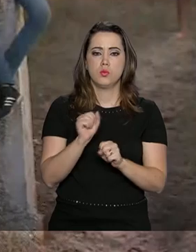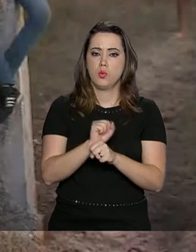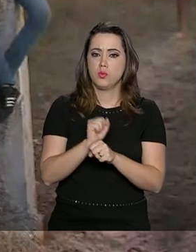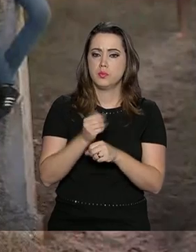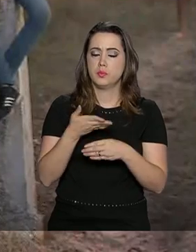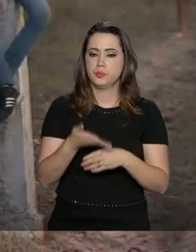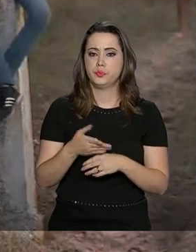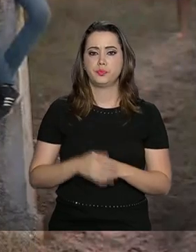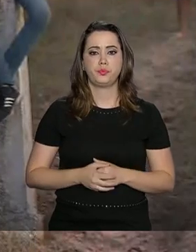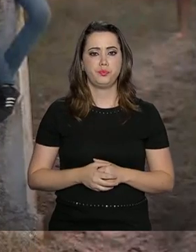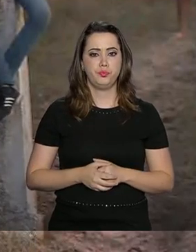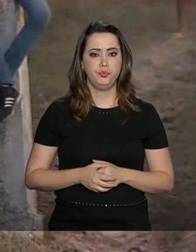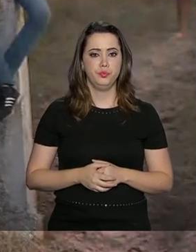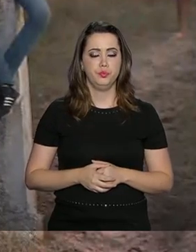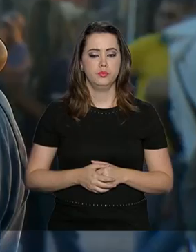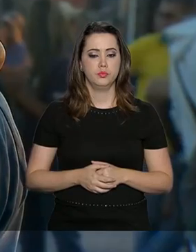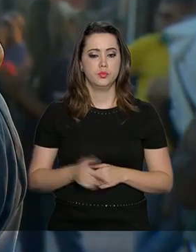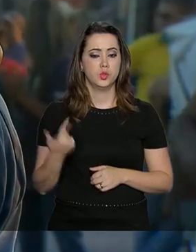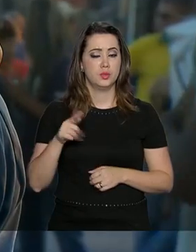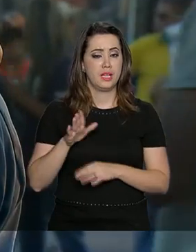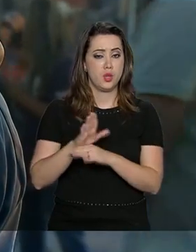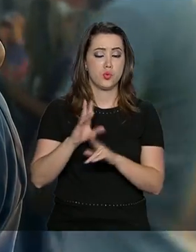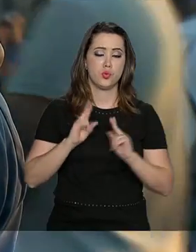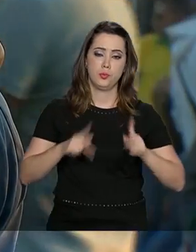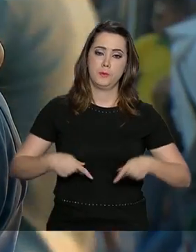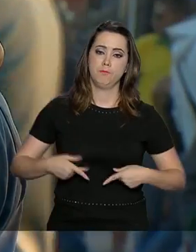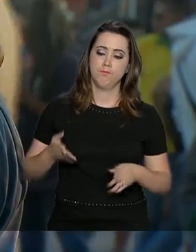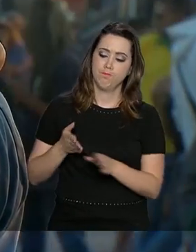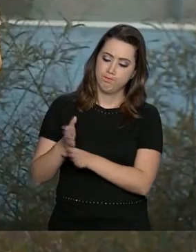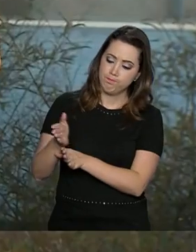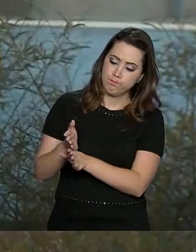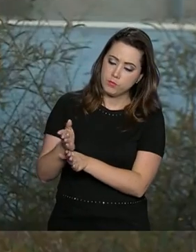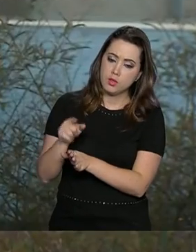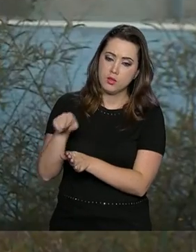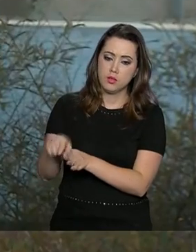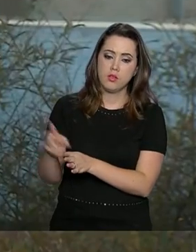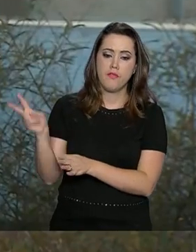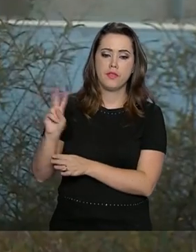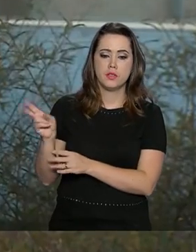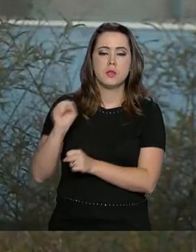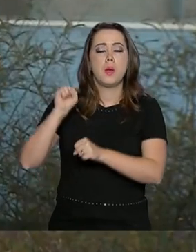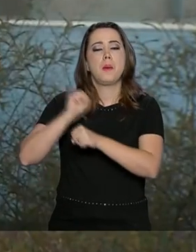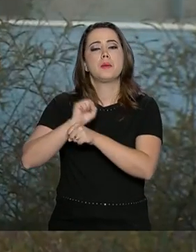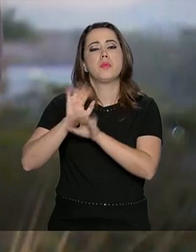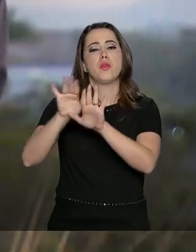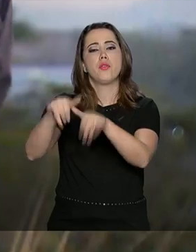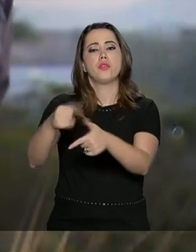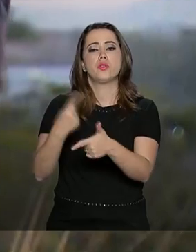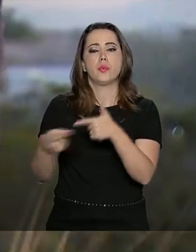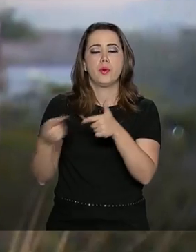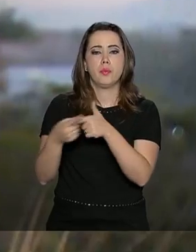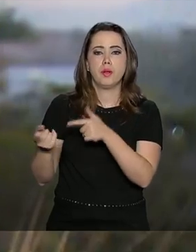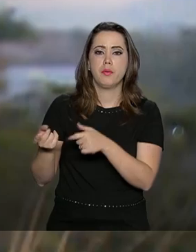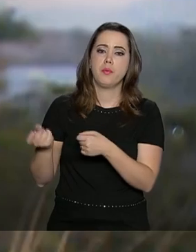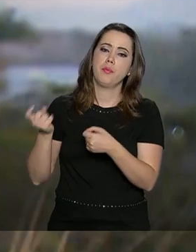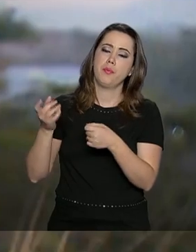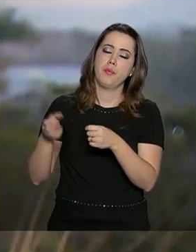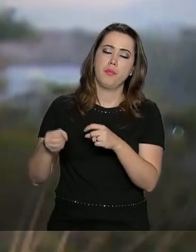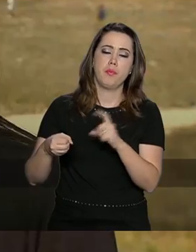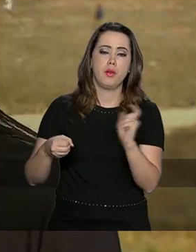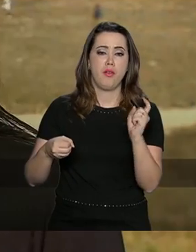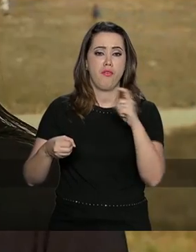estocados. Sem a passagem da ajuda humanitária na fronteira, venezuelanos esperam o fim da crise para retornarem ao